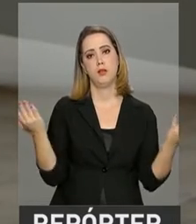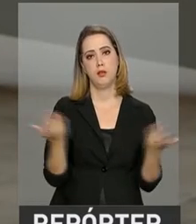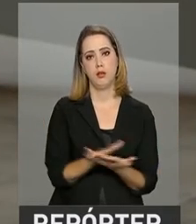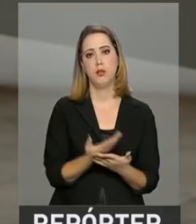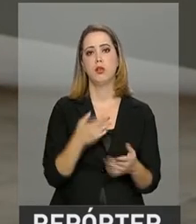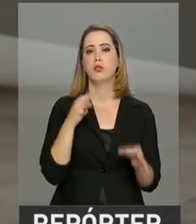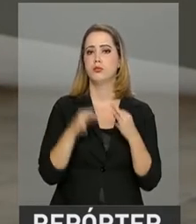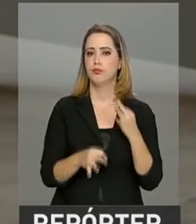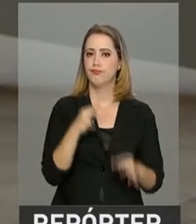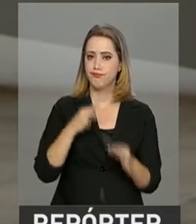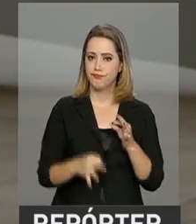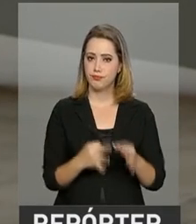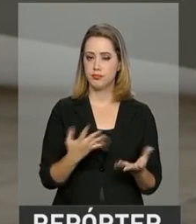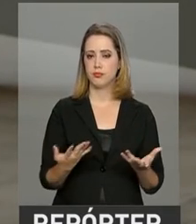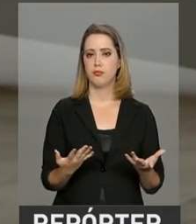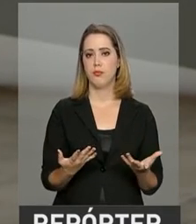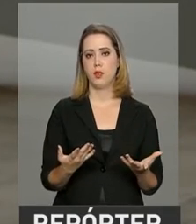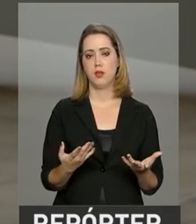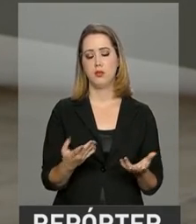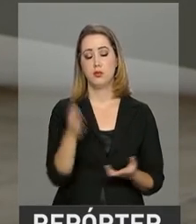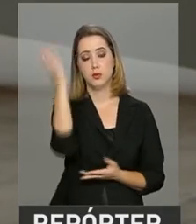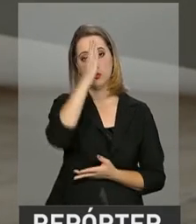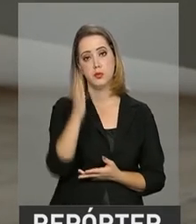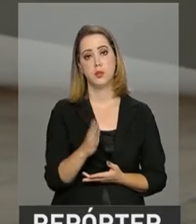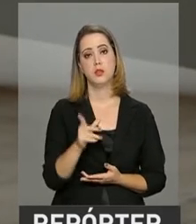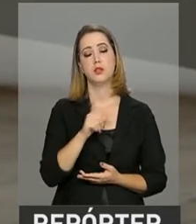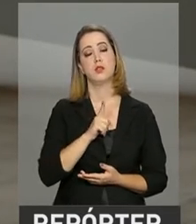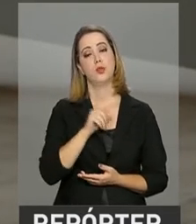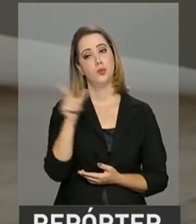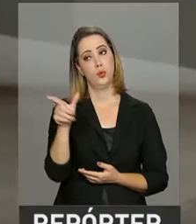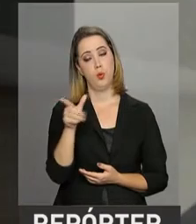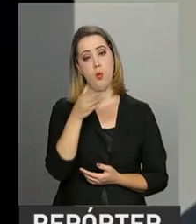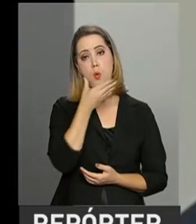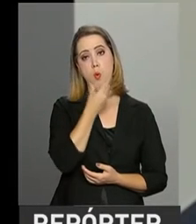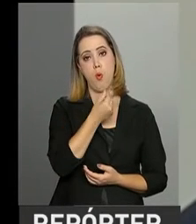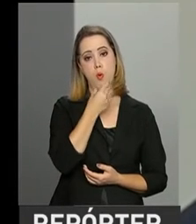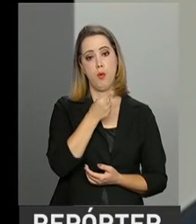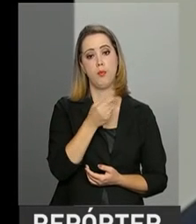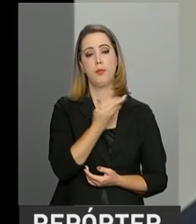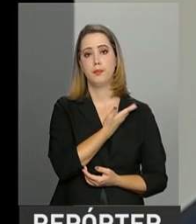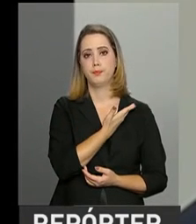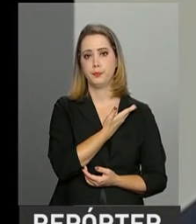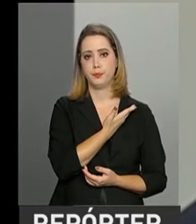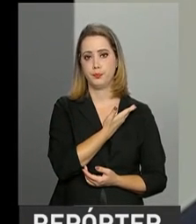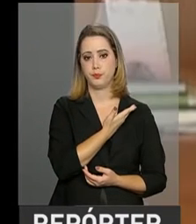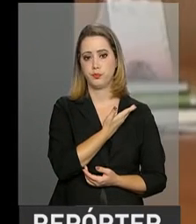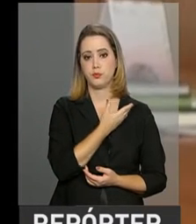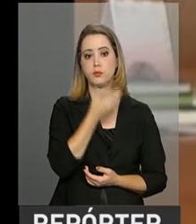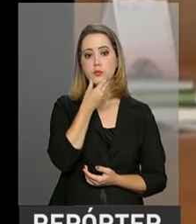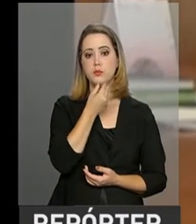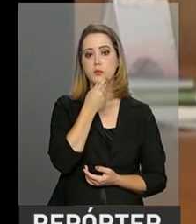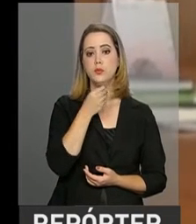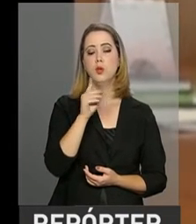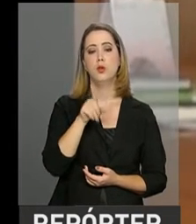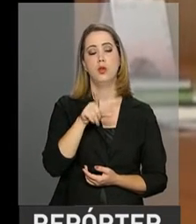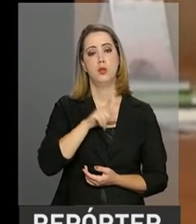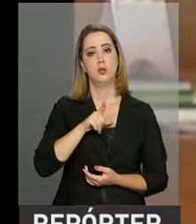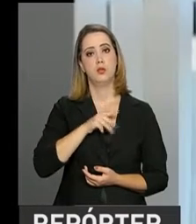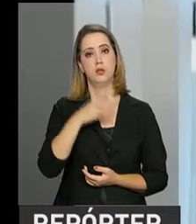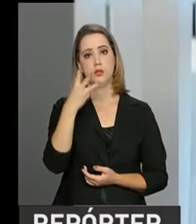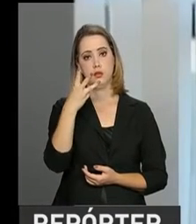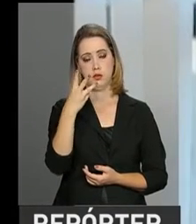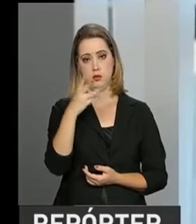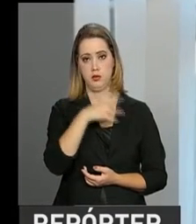magistratura brasileira. Teori Zavascki tinha 68 anos, deixou 3 filhos e era viúvo. Chegou ao